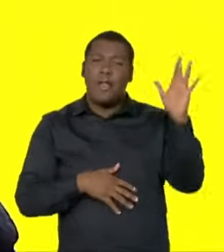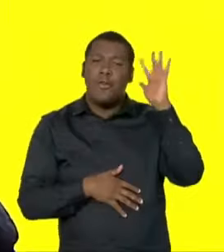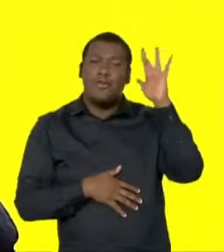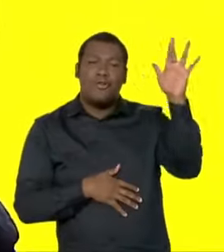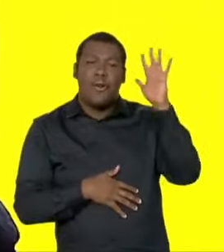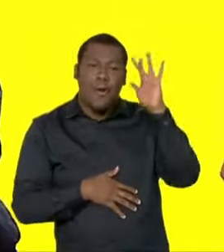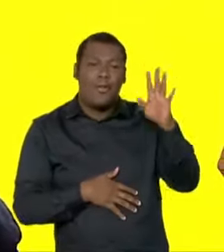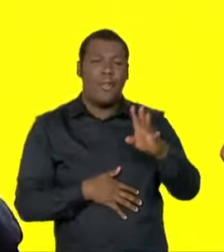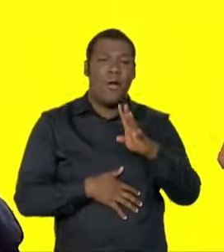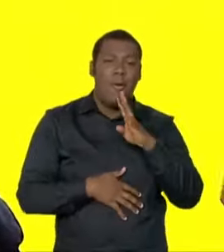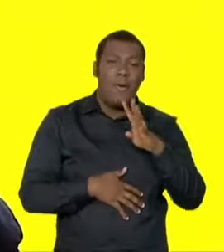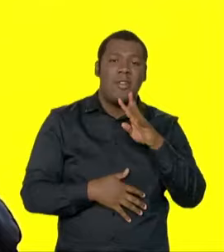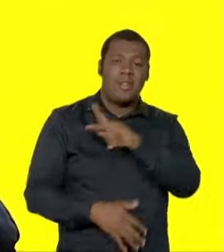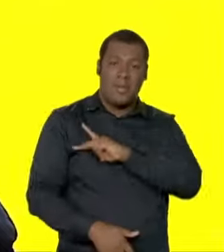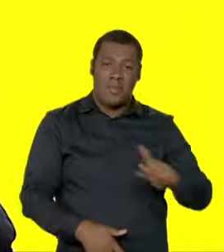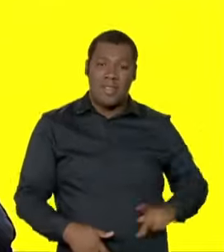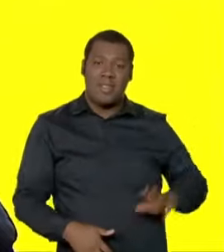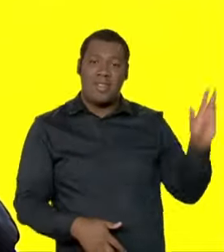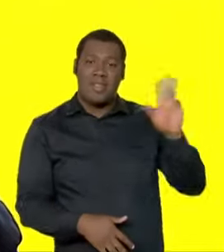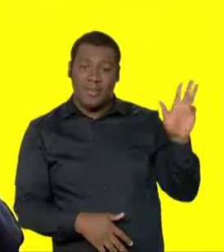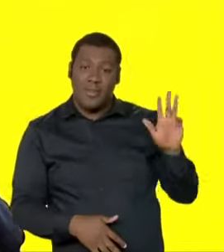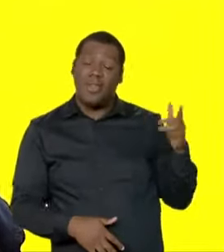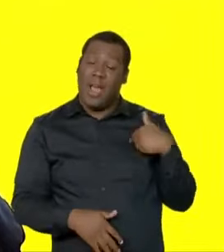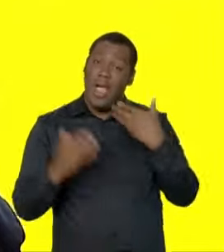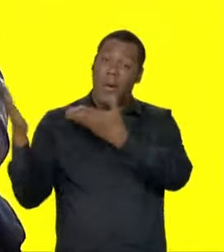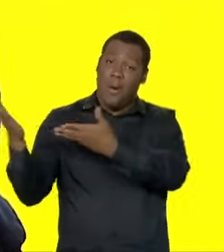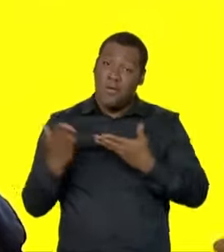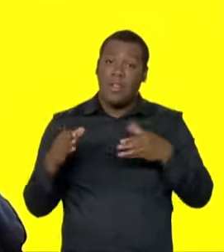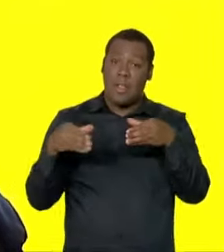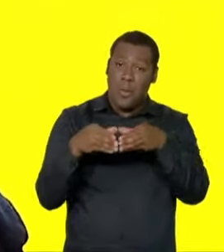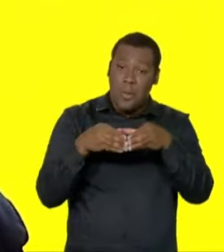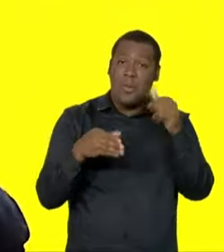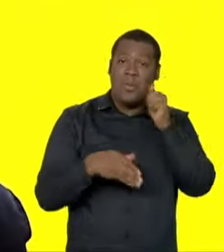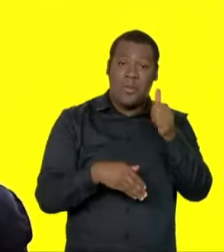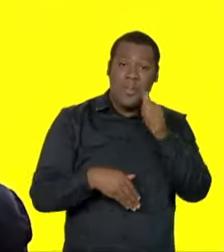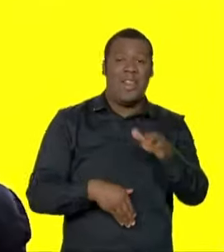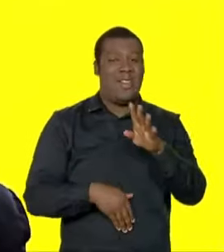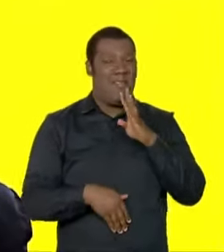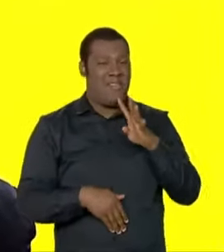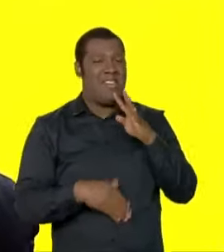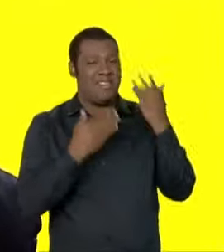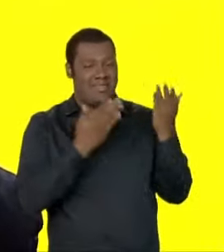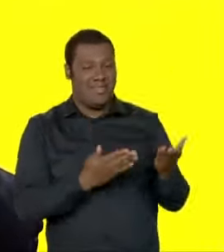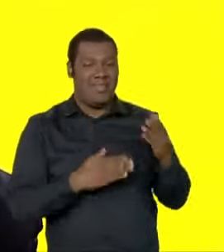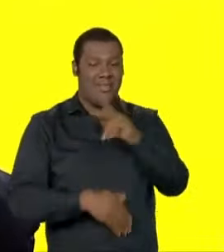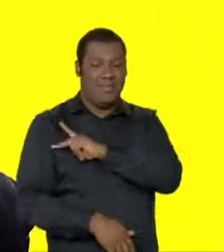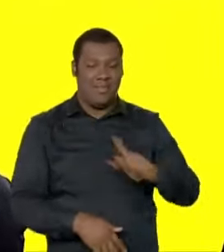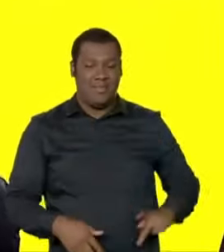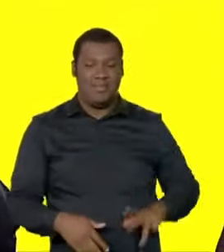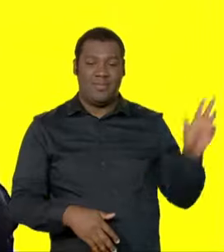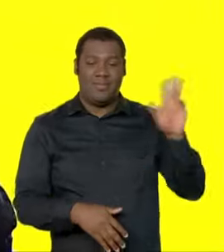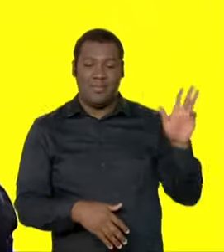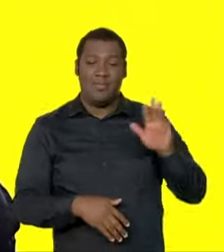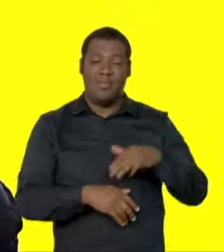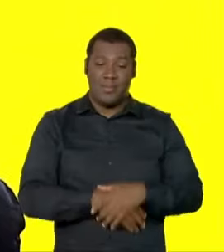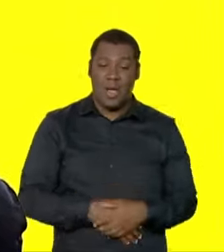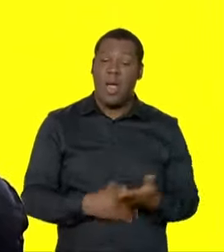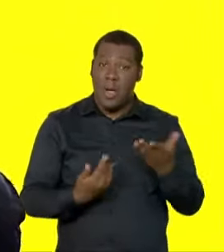que elas viessem aqui hoje para conhecê-la e para a gente tratar de um exemplo vivo de pessoas que